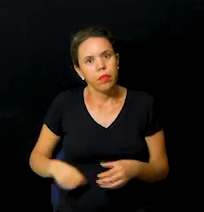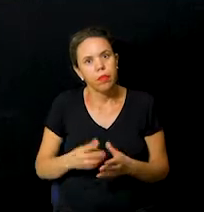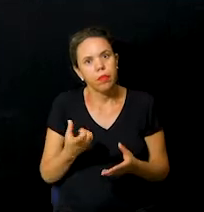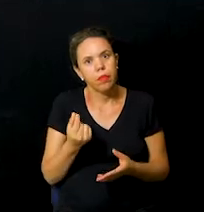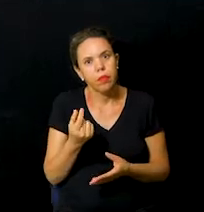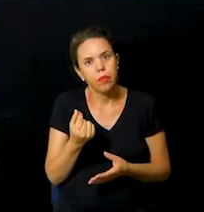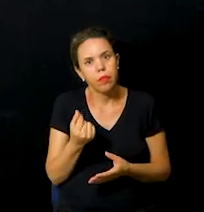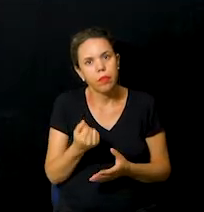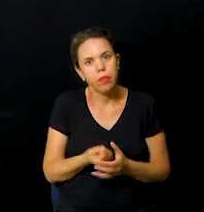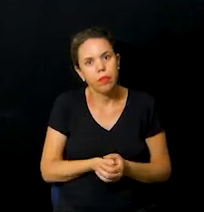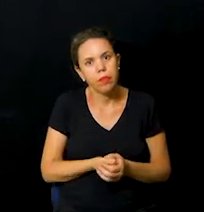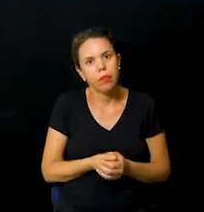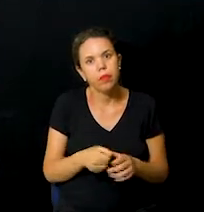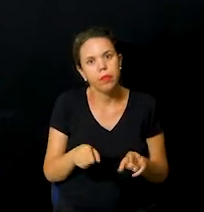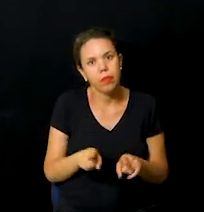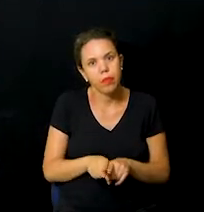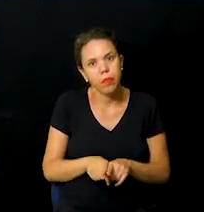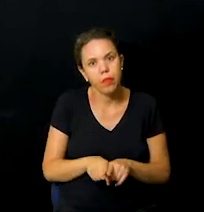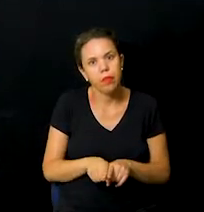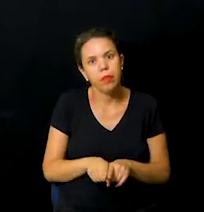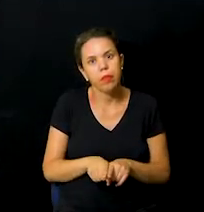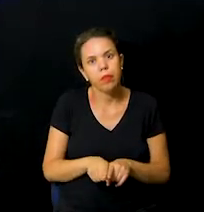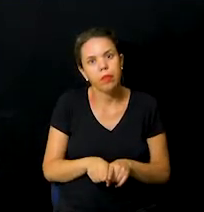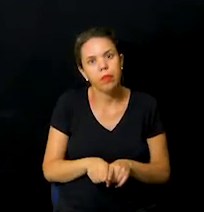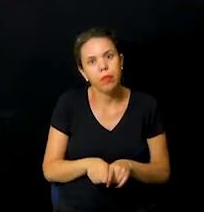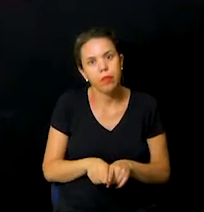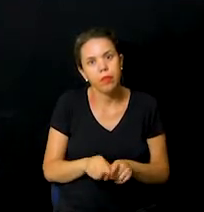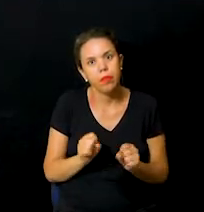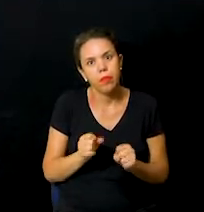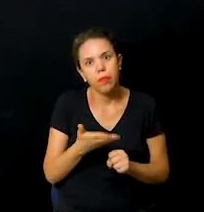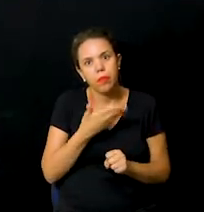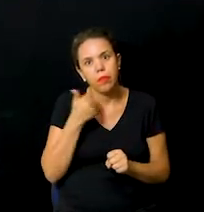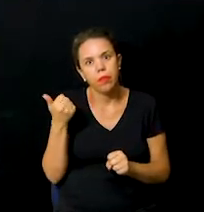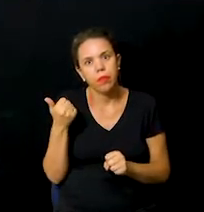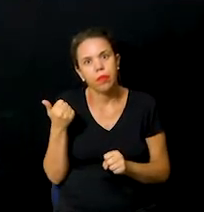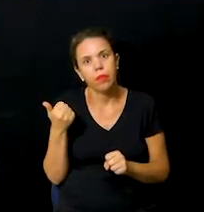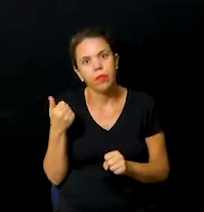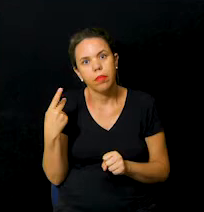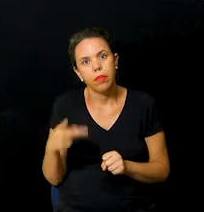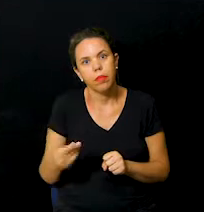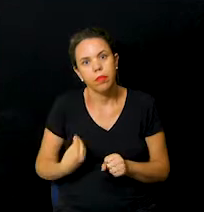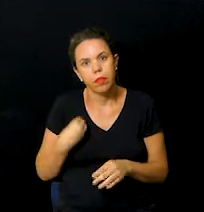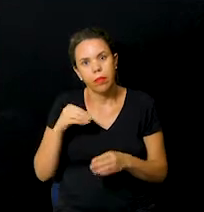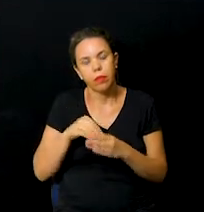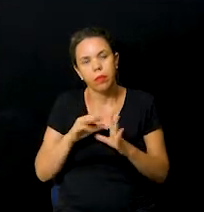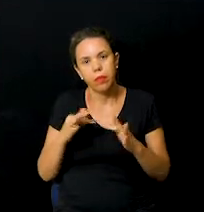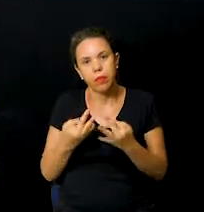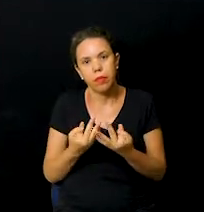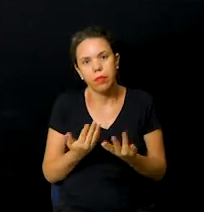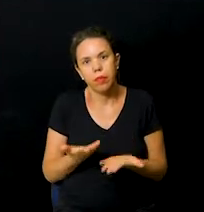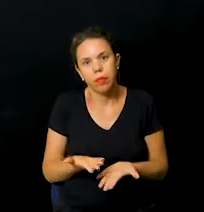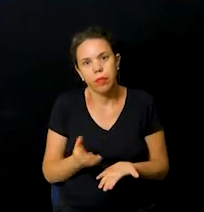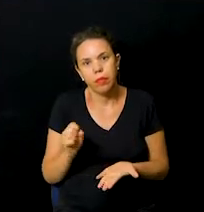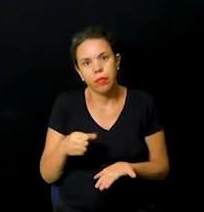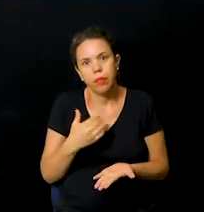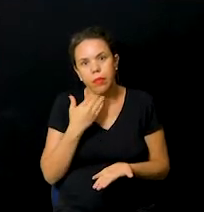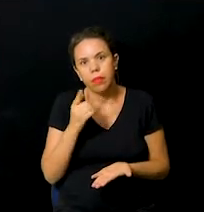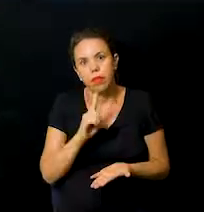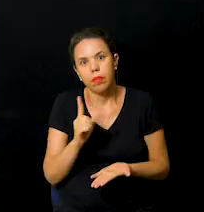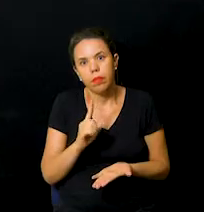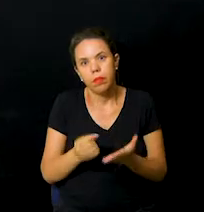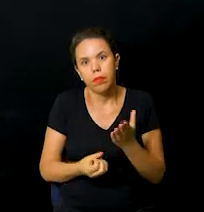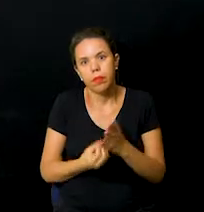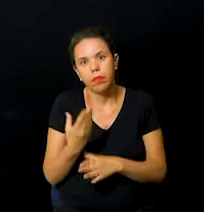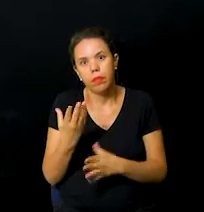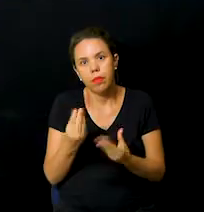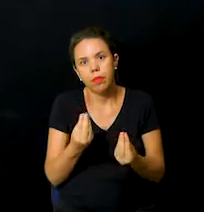condições financeiras também, para que então ela possa melhorar o impacto dela dentro de casa. Então Sim. não